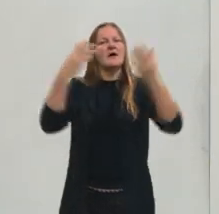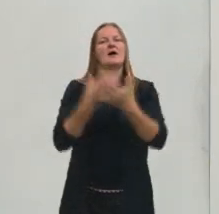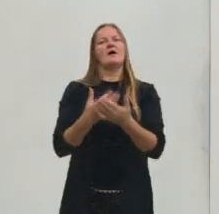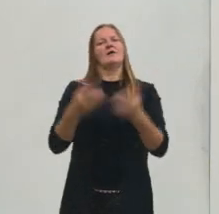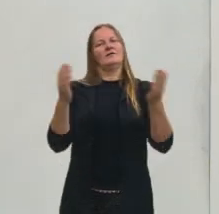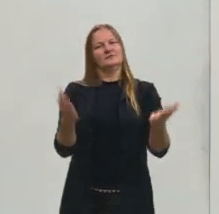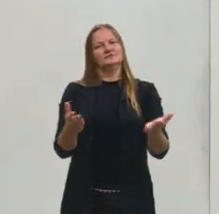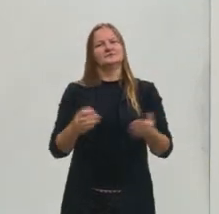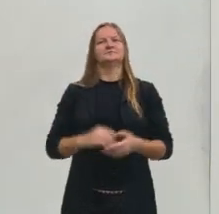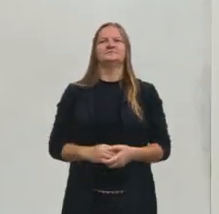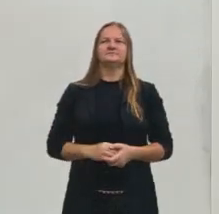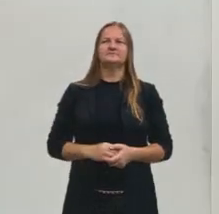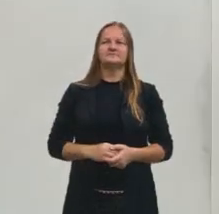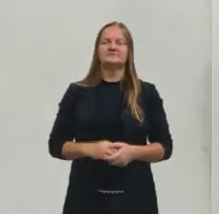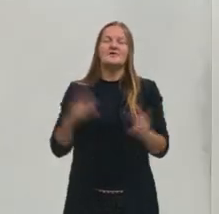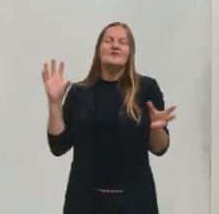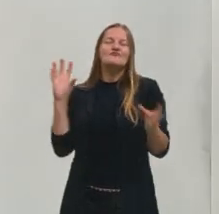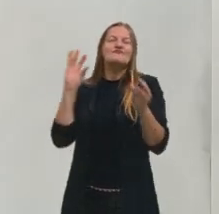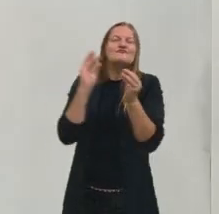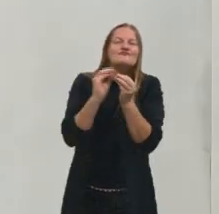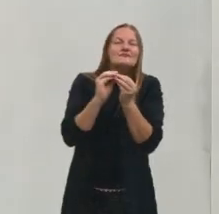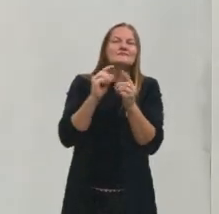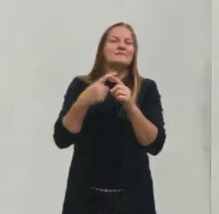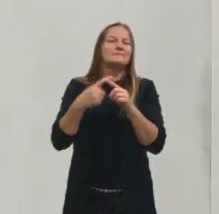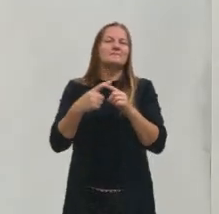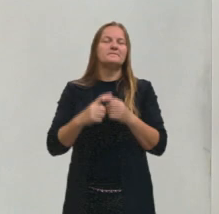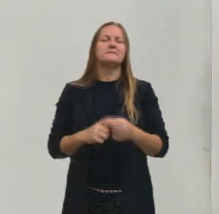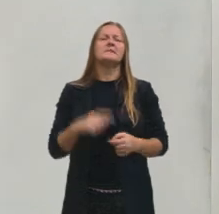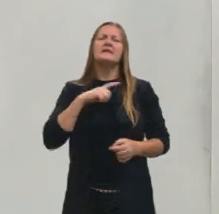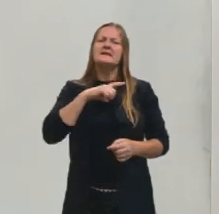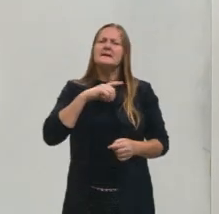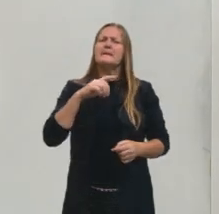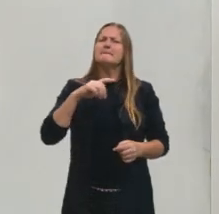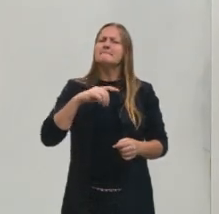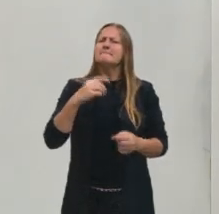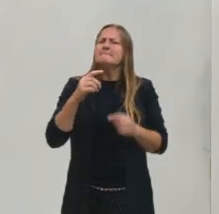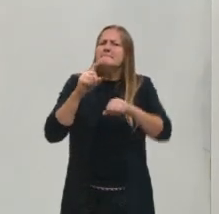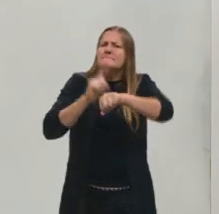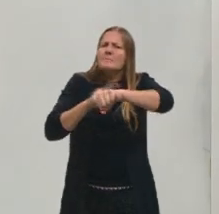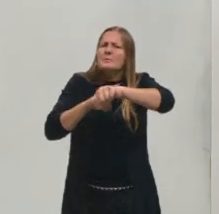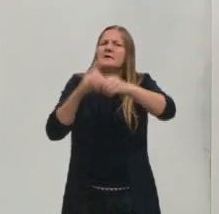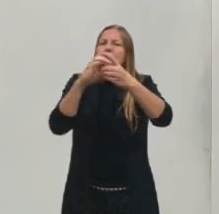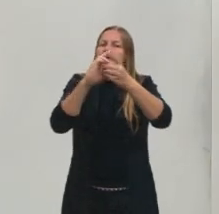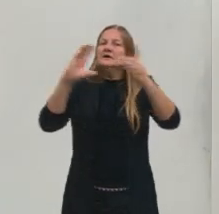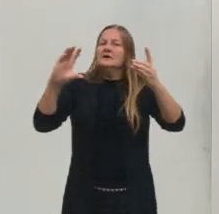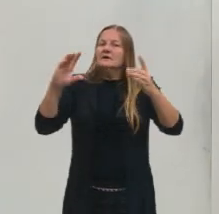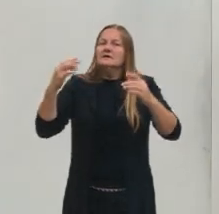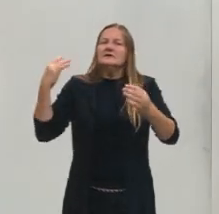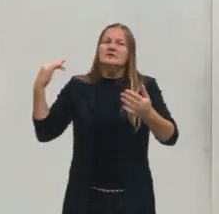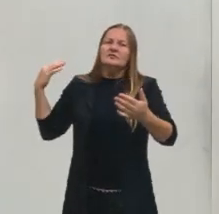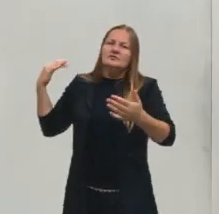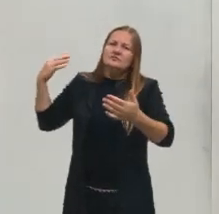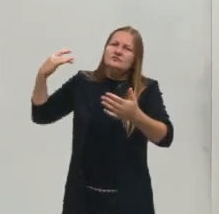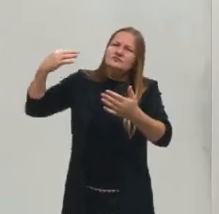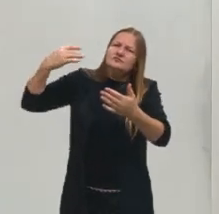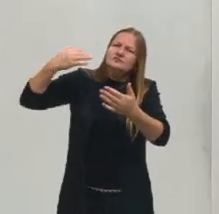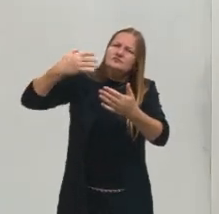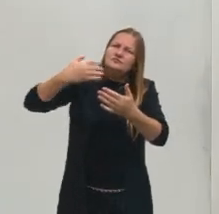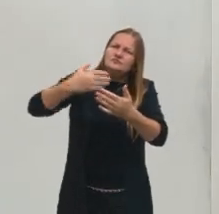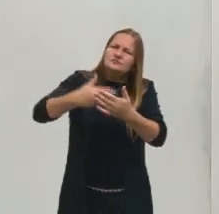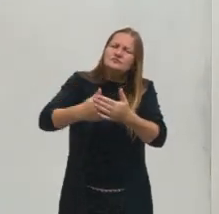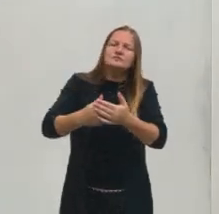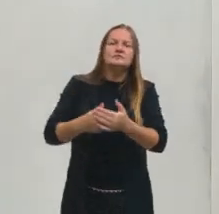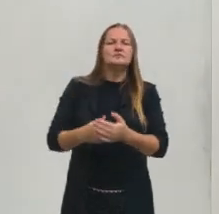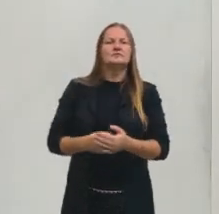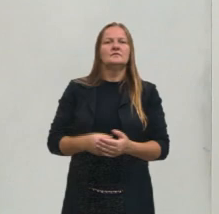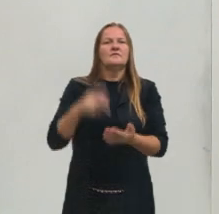mas já vou dar um spoiler de que se tiveram muito menos momentos Democráticos nesses últimos 2.500 anos